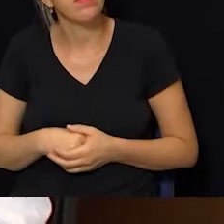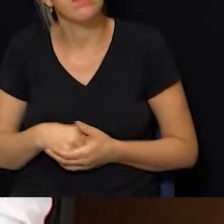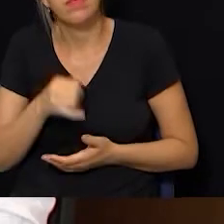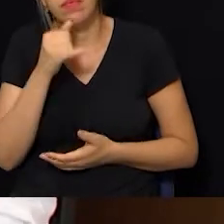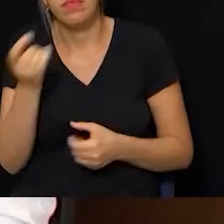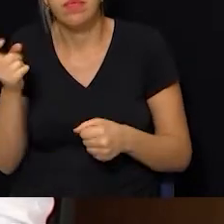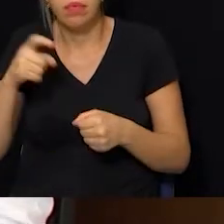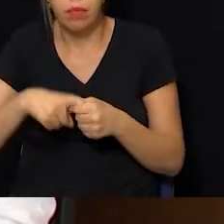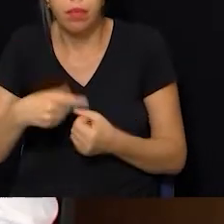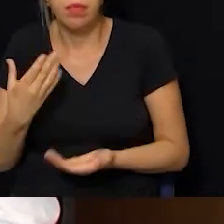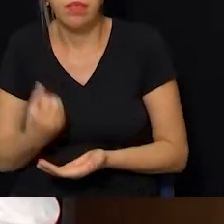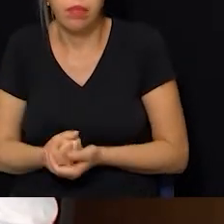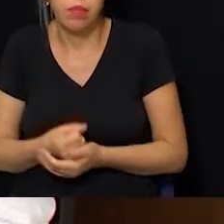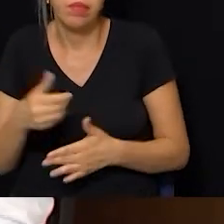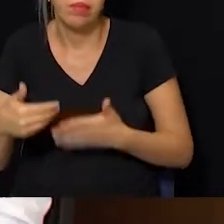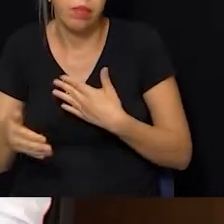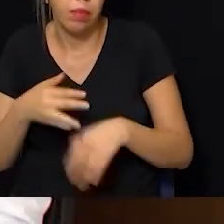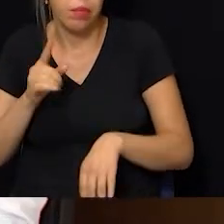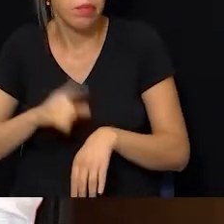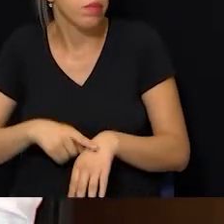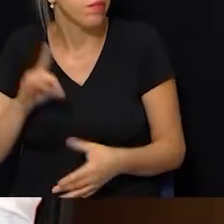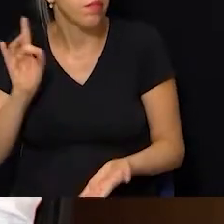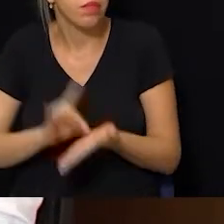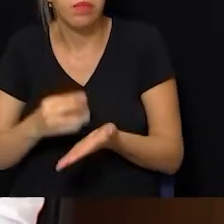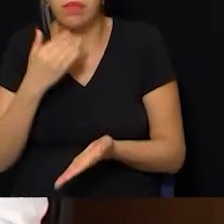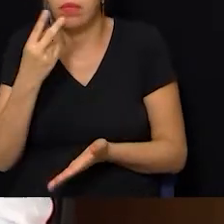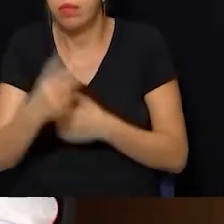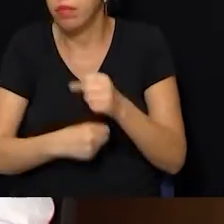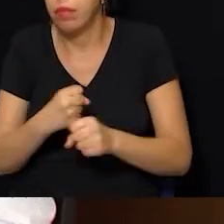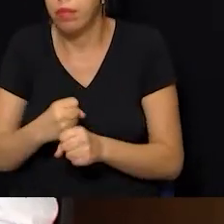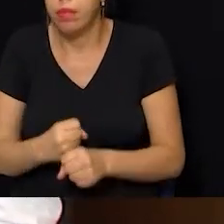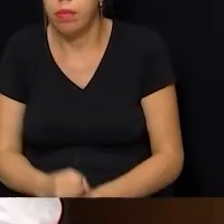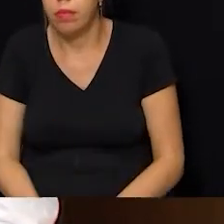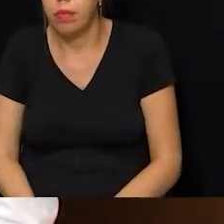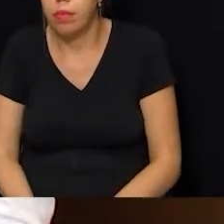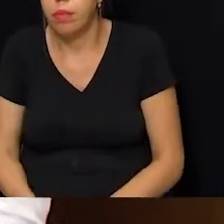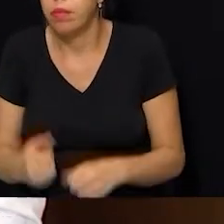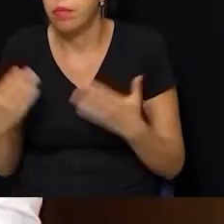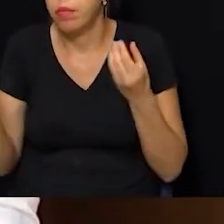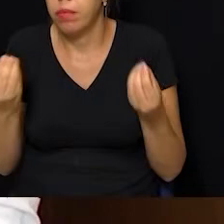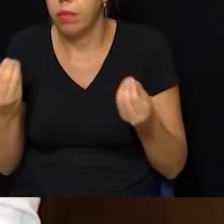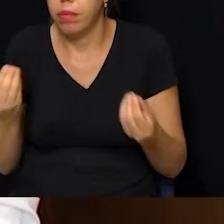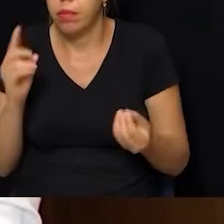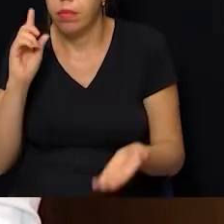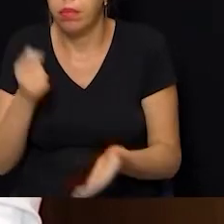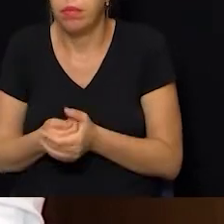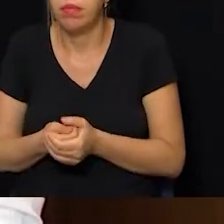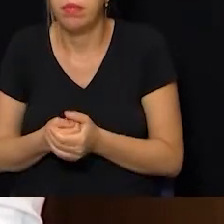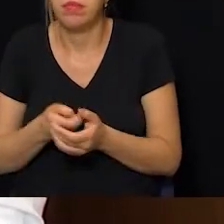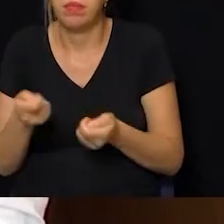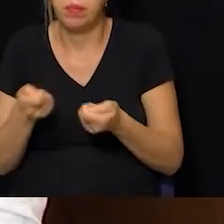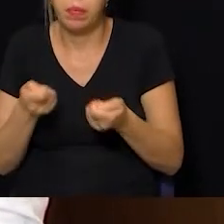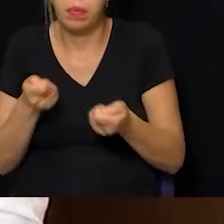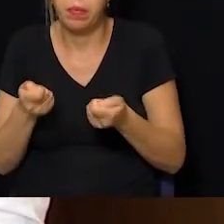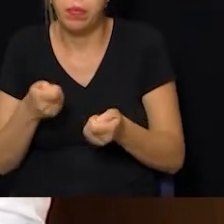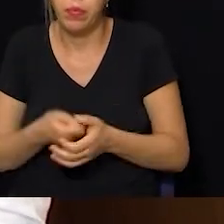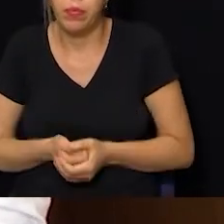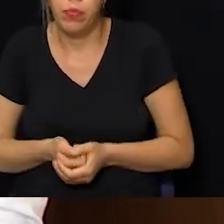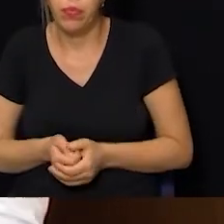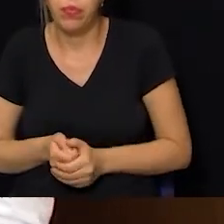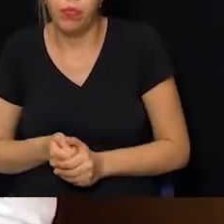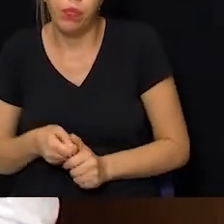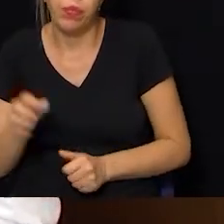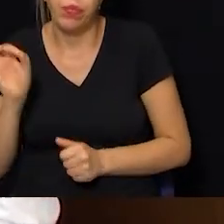Você pode retornar a qualquer momento, mas não terá efeito durante 2 anos. E aí, como tomar uma decisão equilibrada nesse